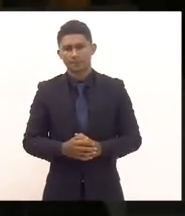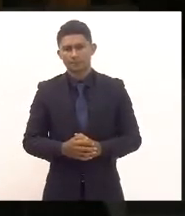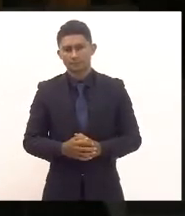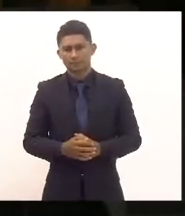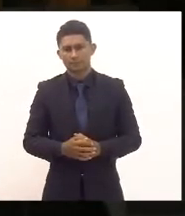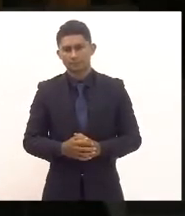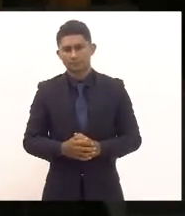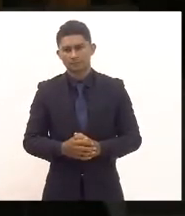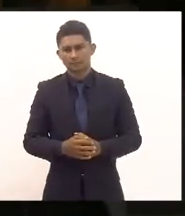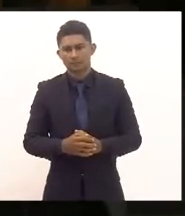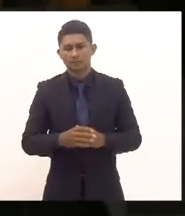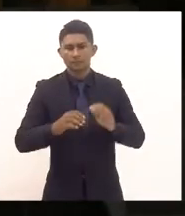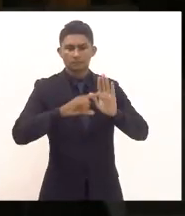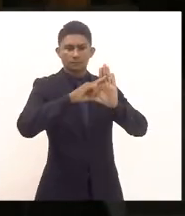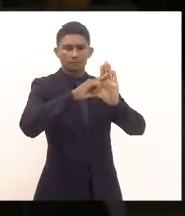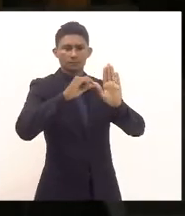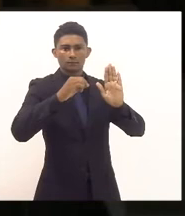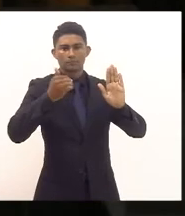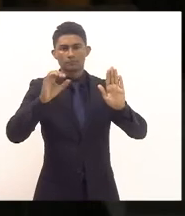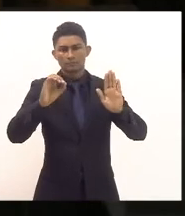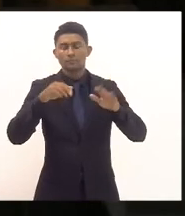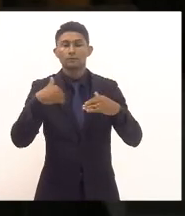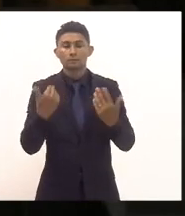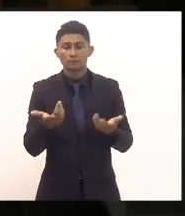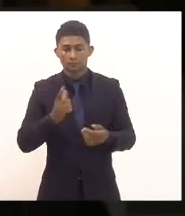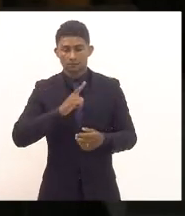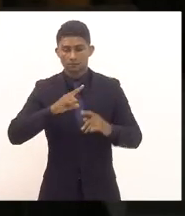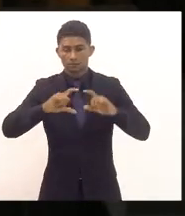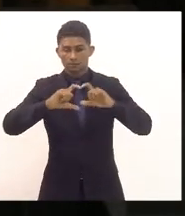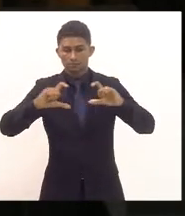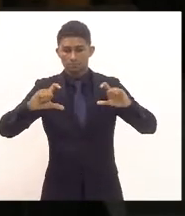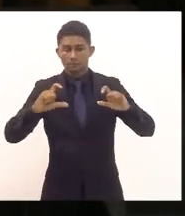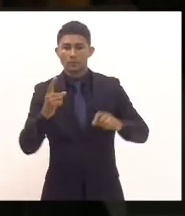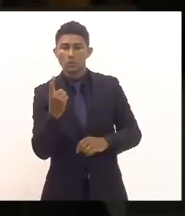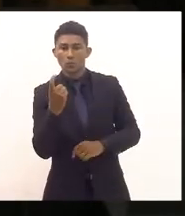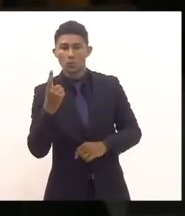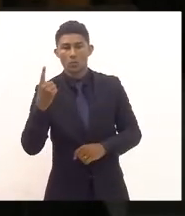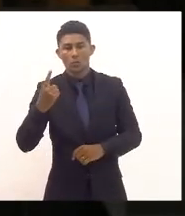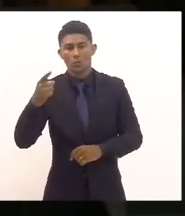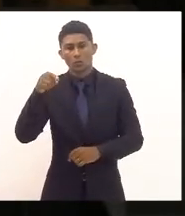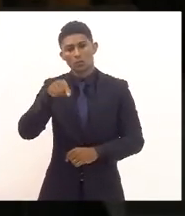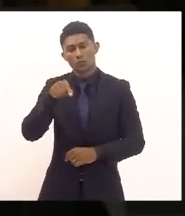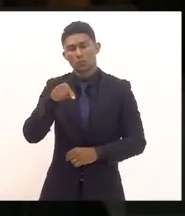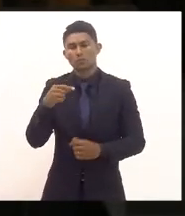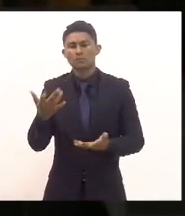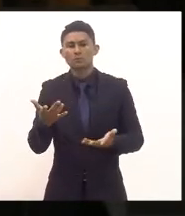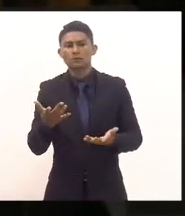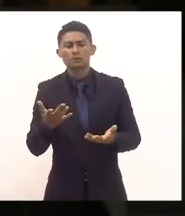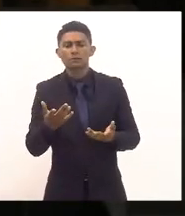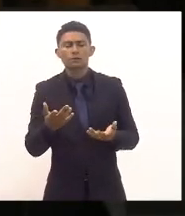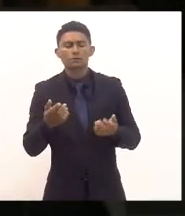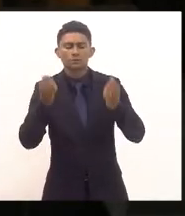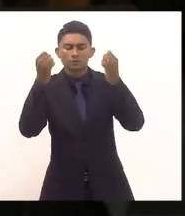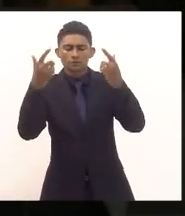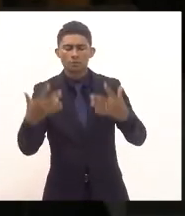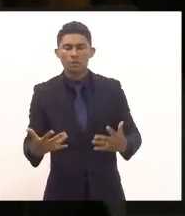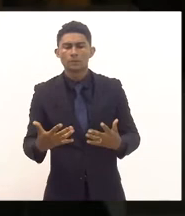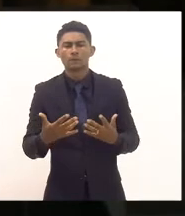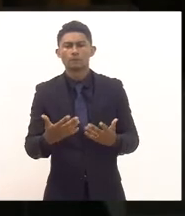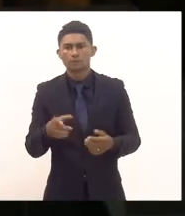já o caput do artigo 10 aí vem um parágrafo único dizendo que não integram a